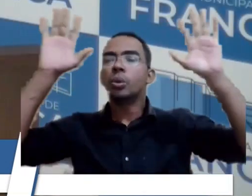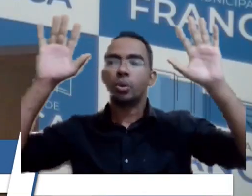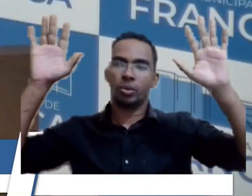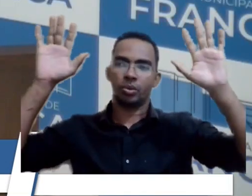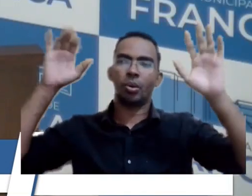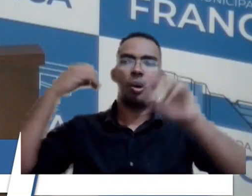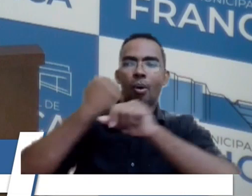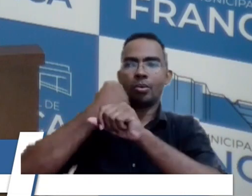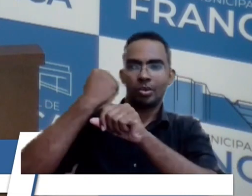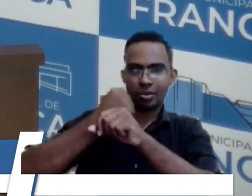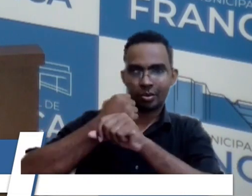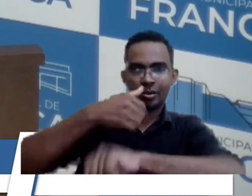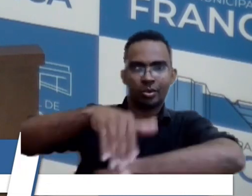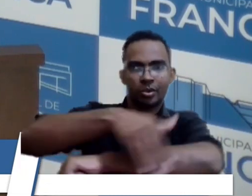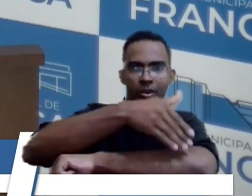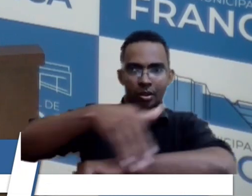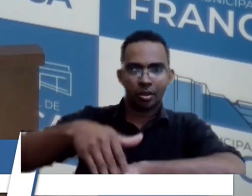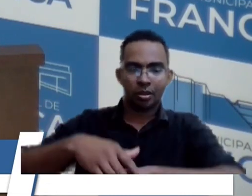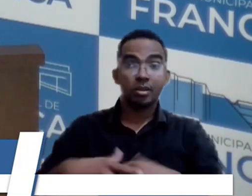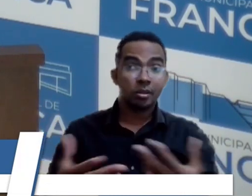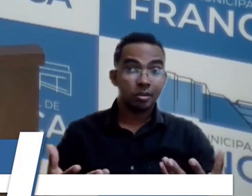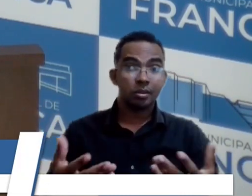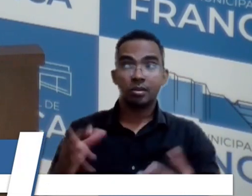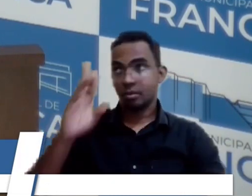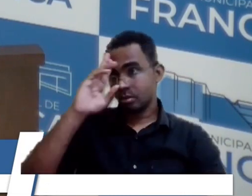construção dessa rodovia? Excelência,